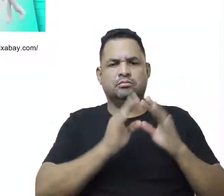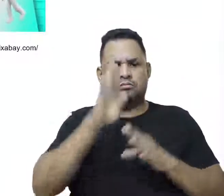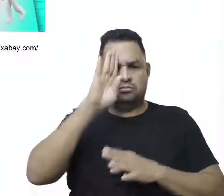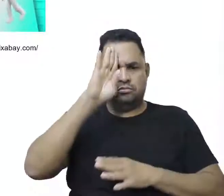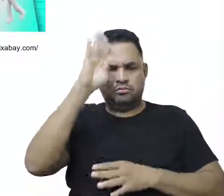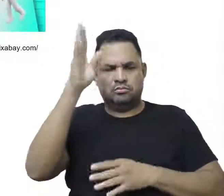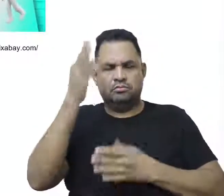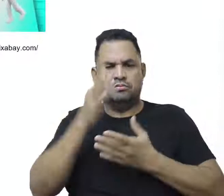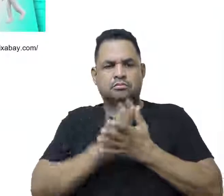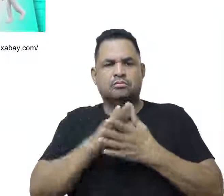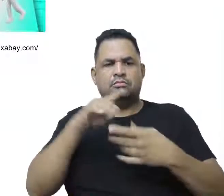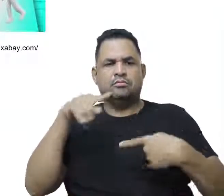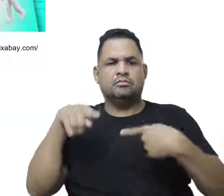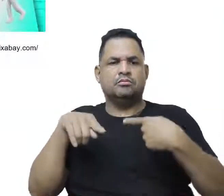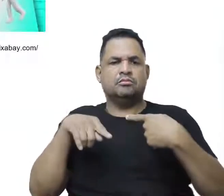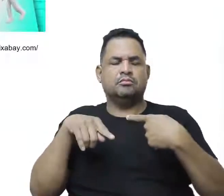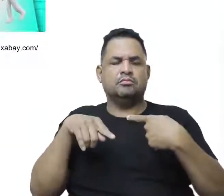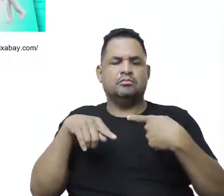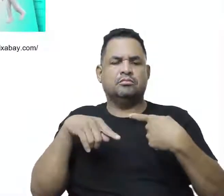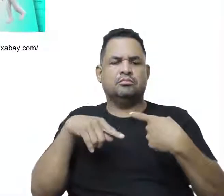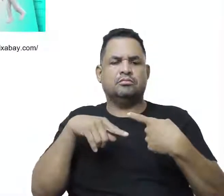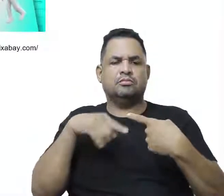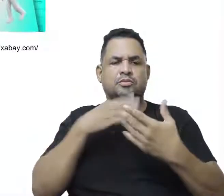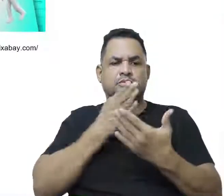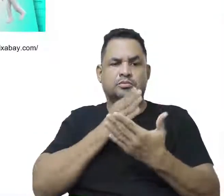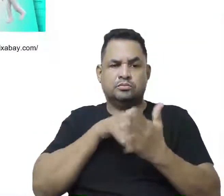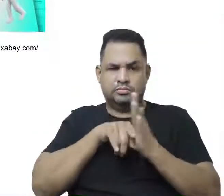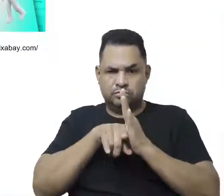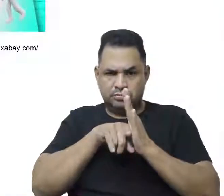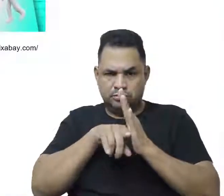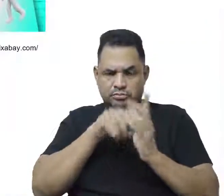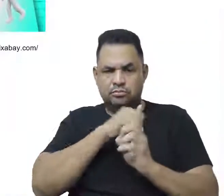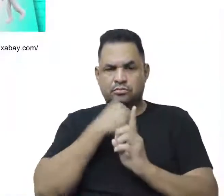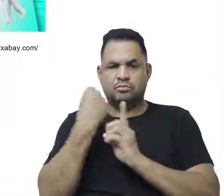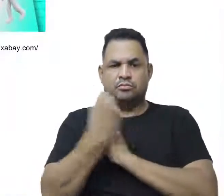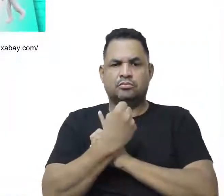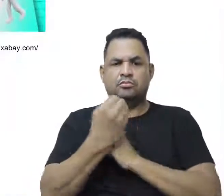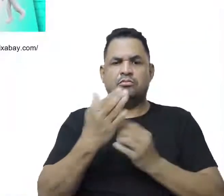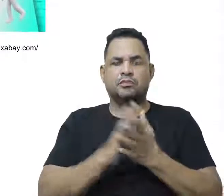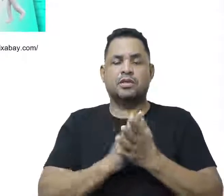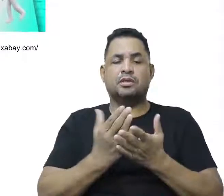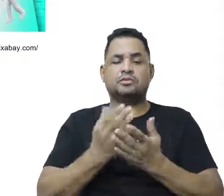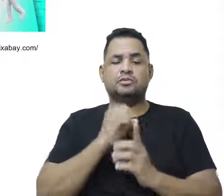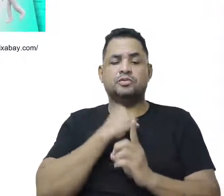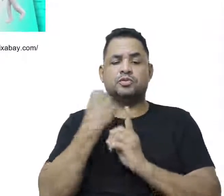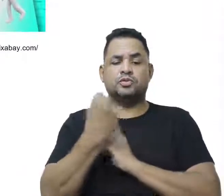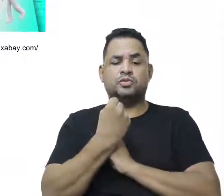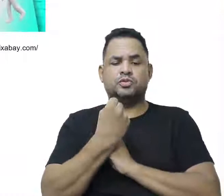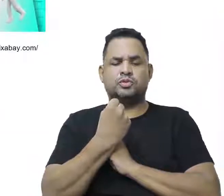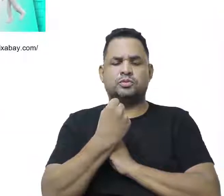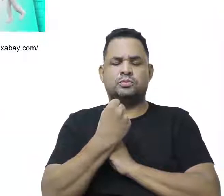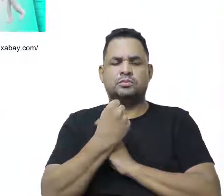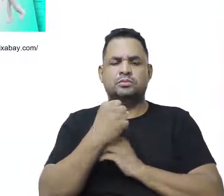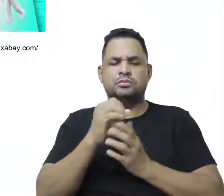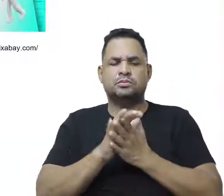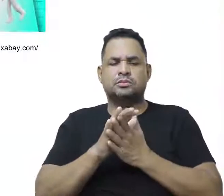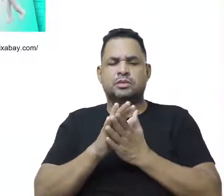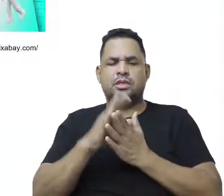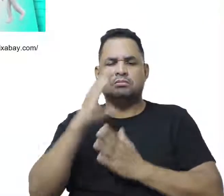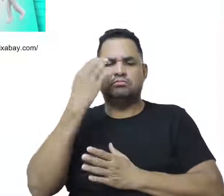dos principais objetos da sociologia então a sociologia ela essa ciência que